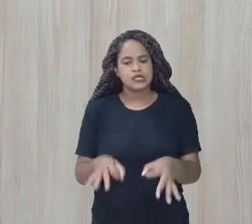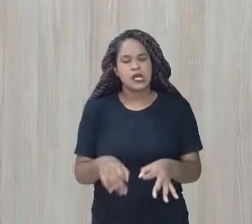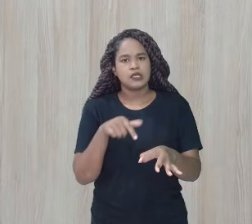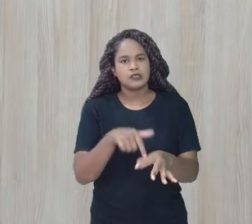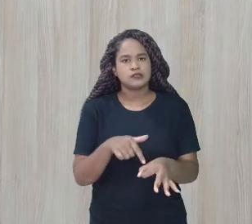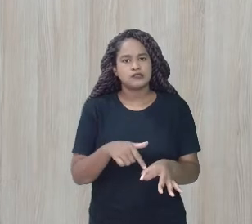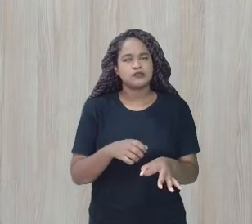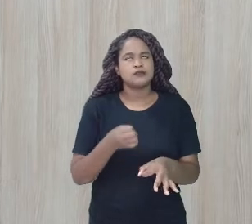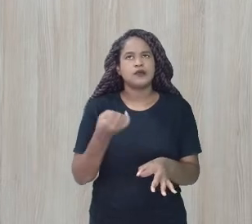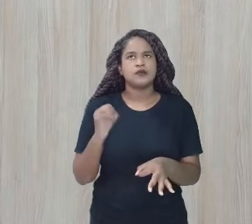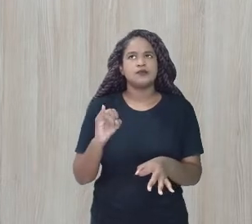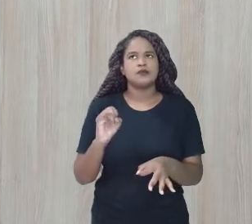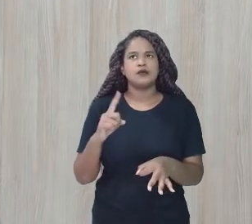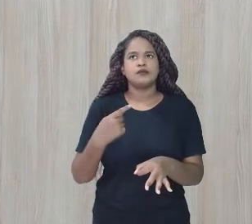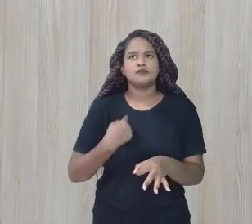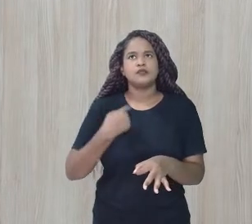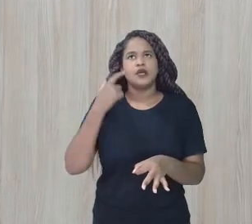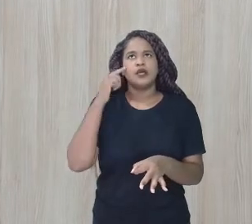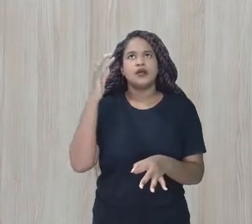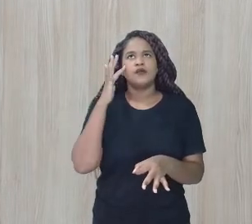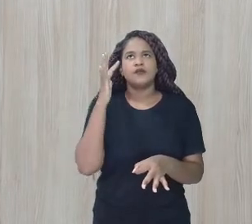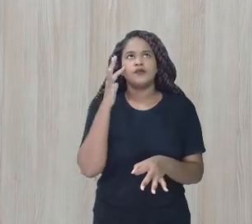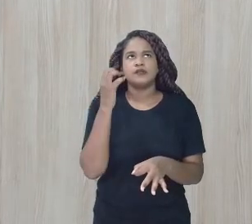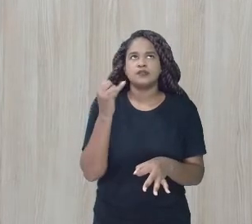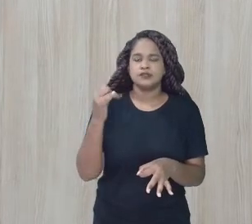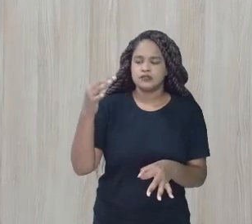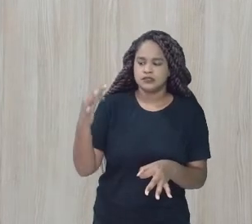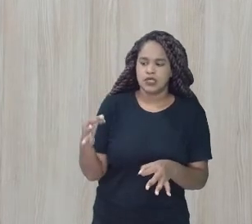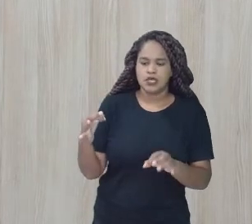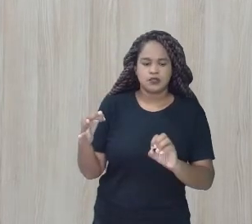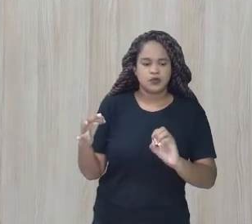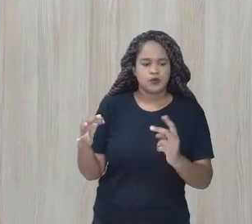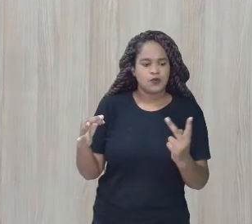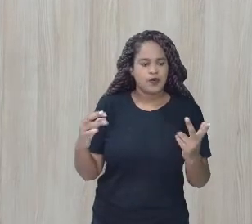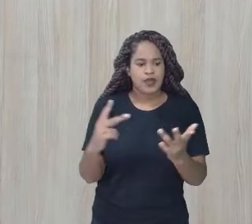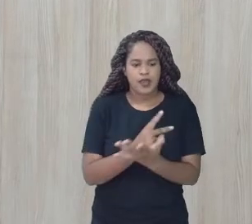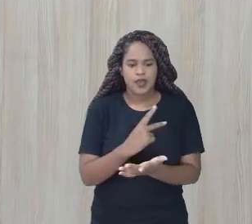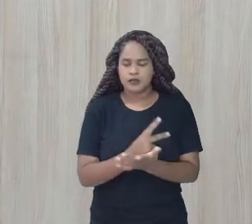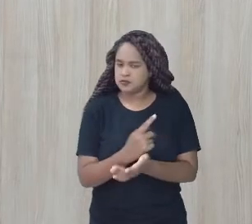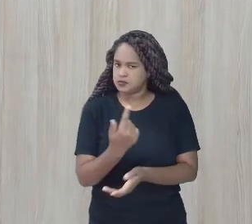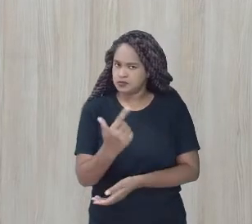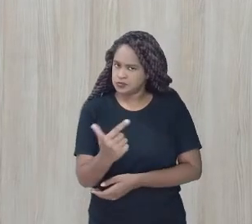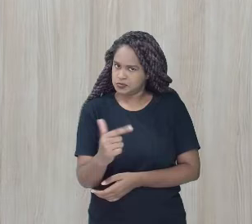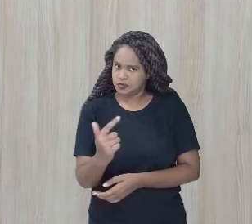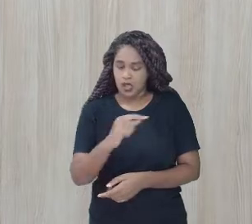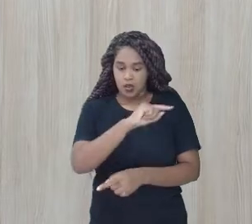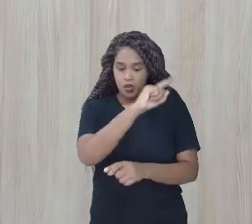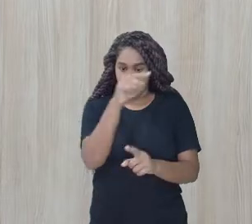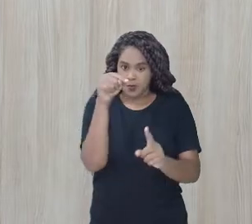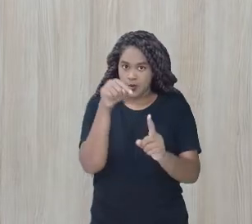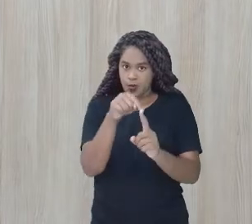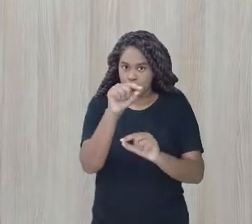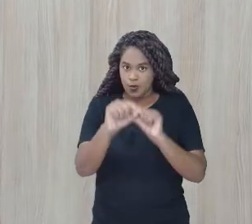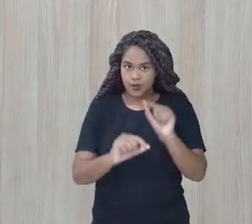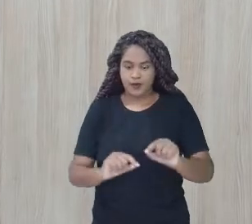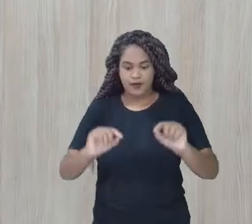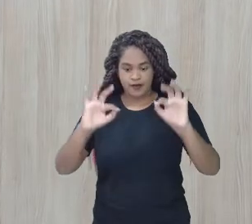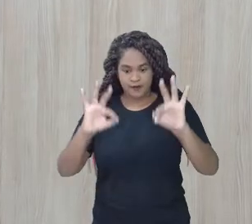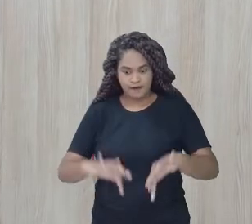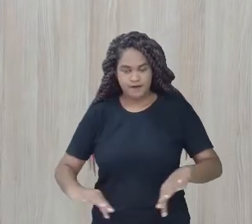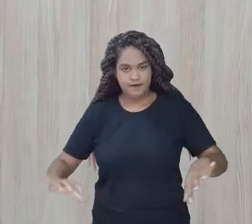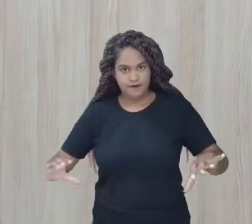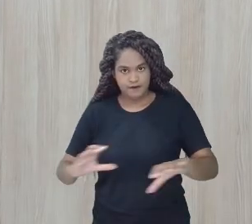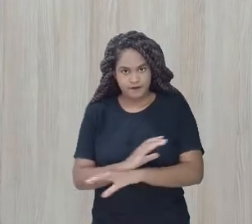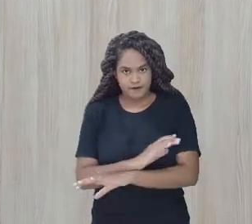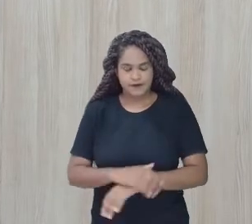gente pensa direitinho se tem certo ou errado, não tem, né? Porque o objetivo final foi concluído. Na